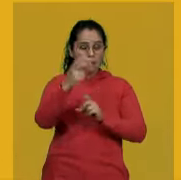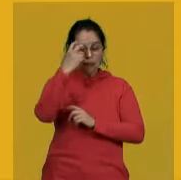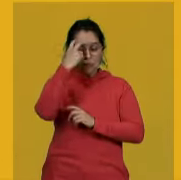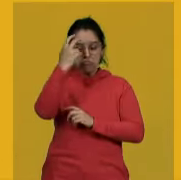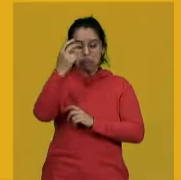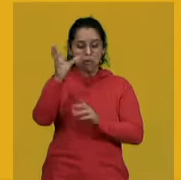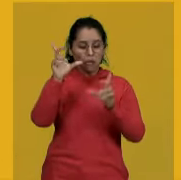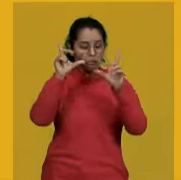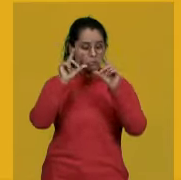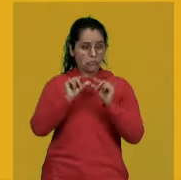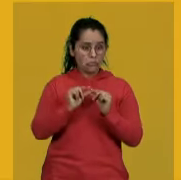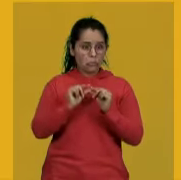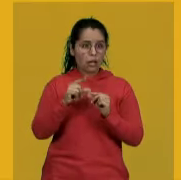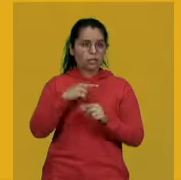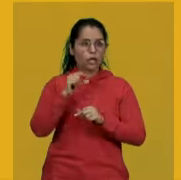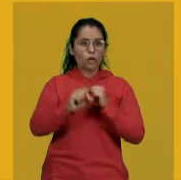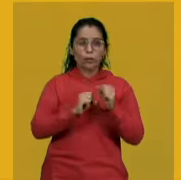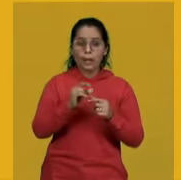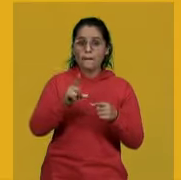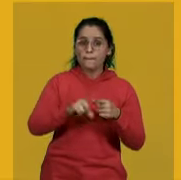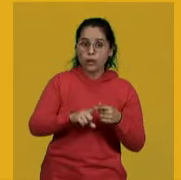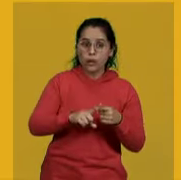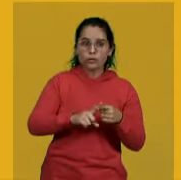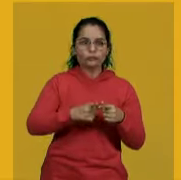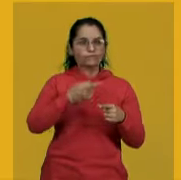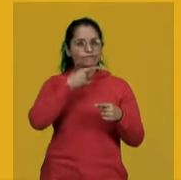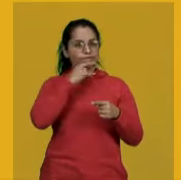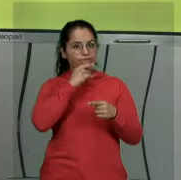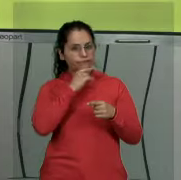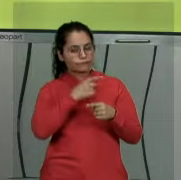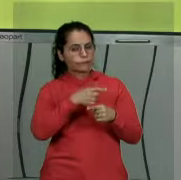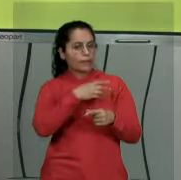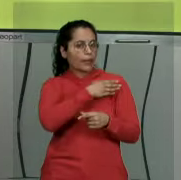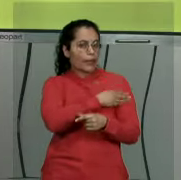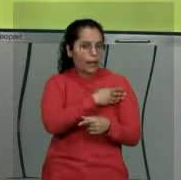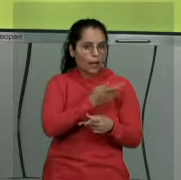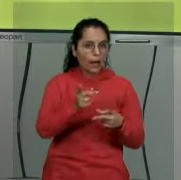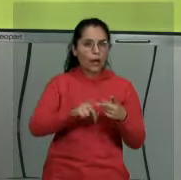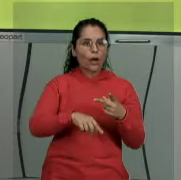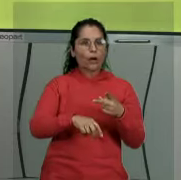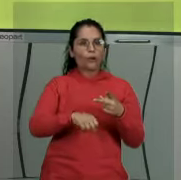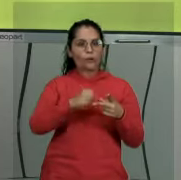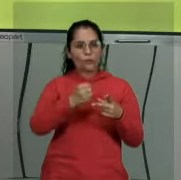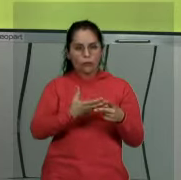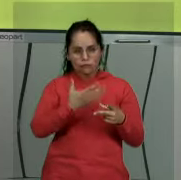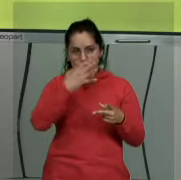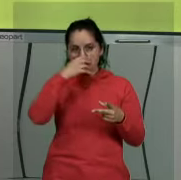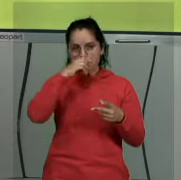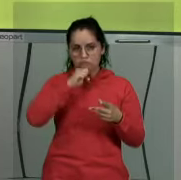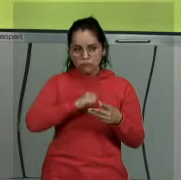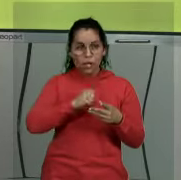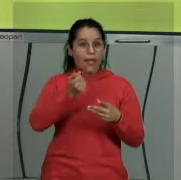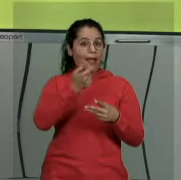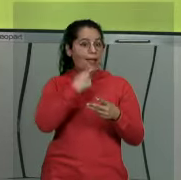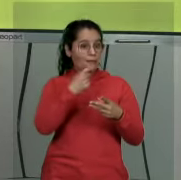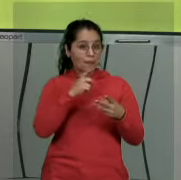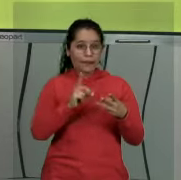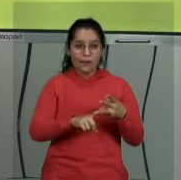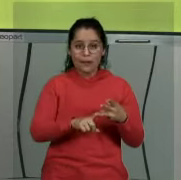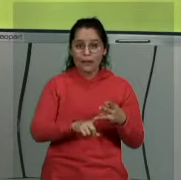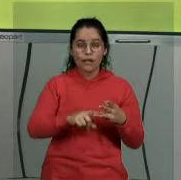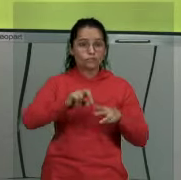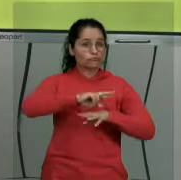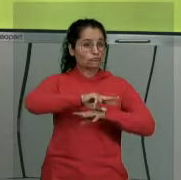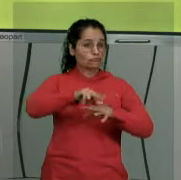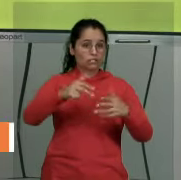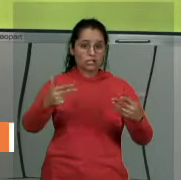Algumas delas são o álcool, inalantes, solventes, soníferos, ansiolíticos, antidepressivo